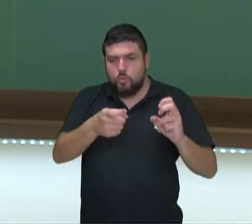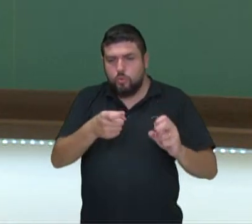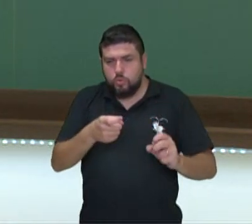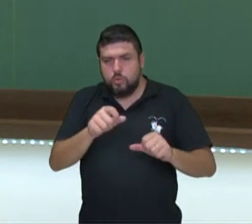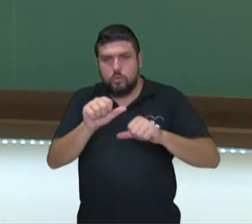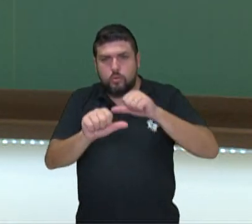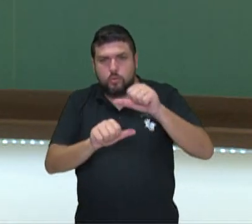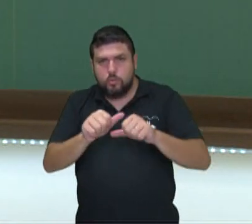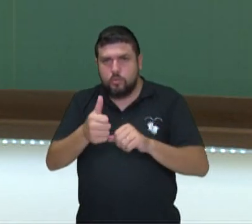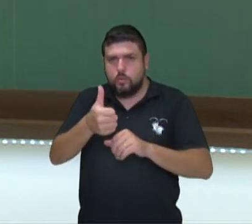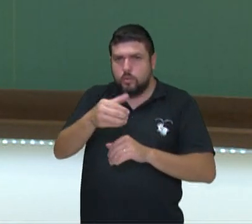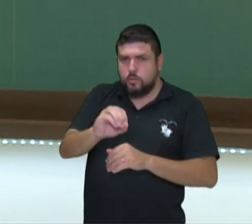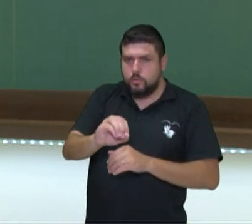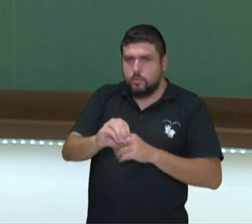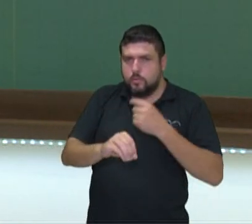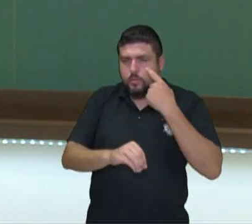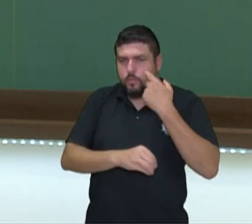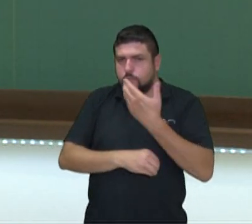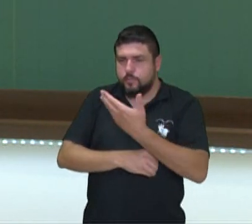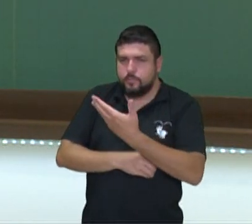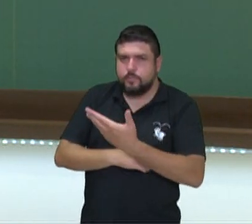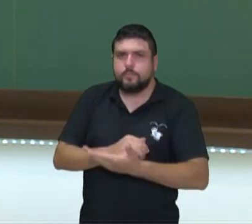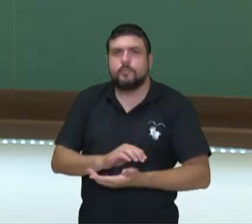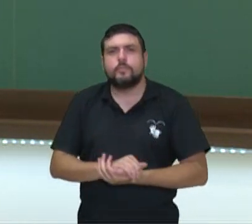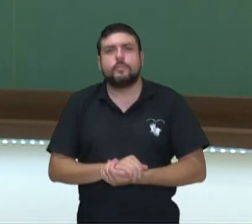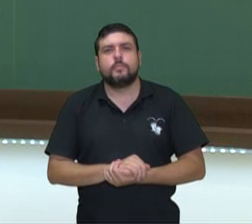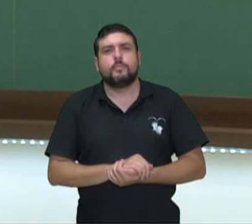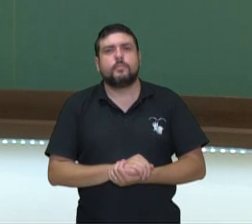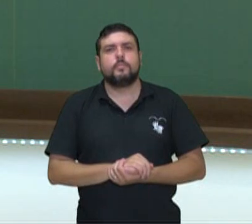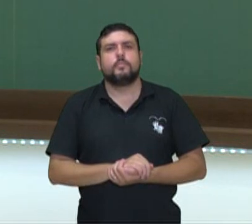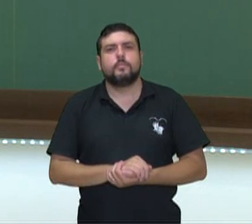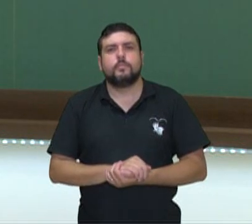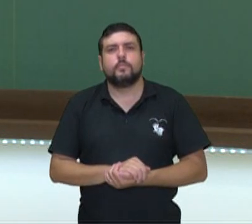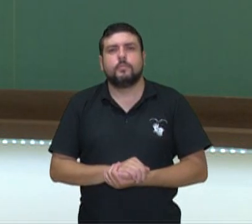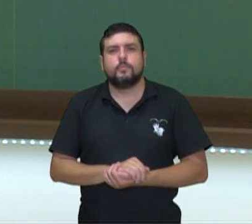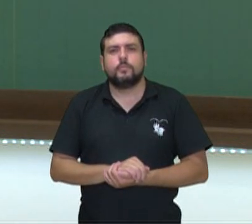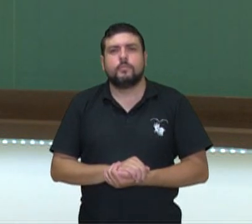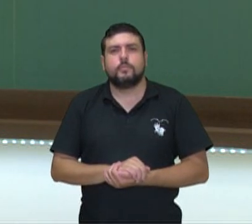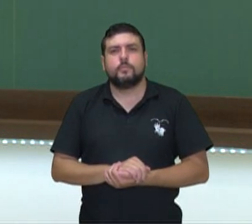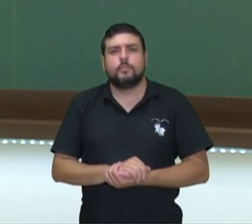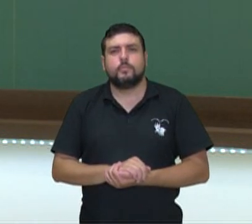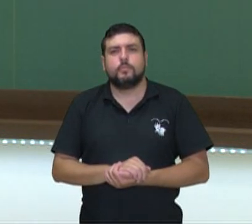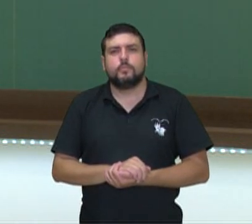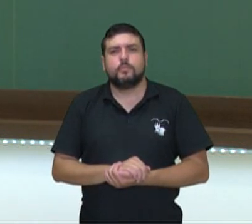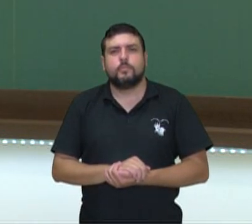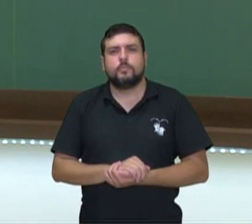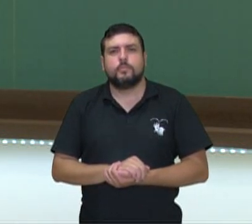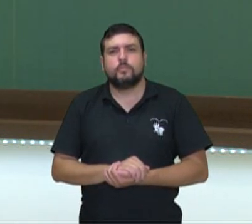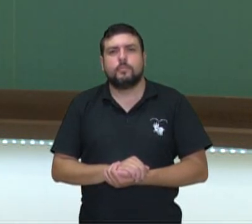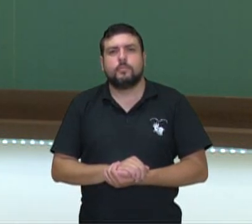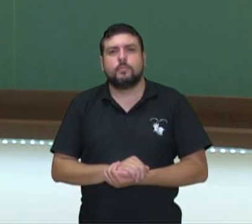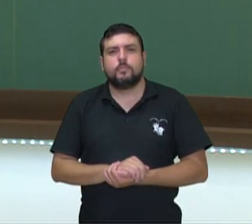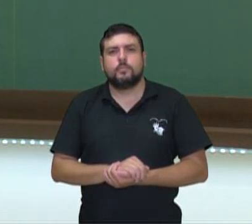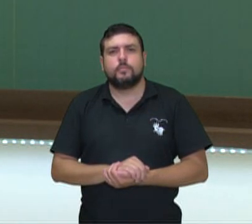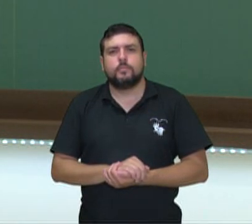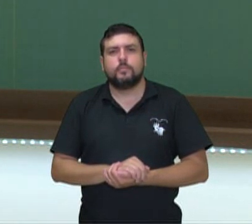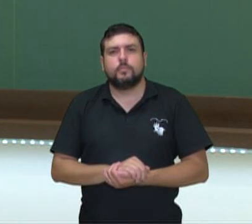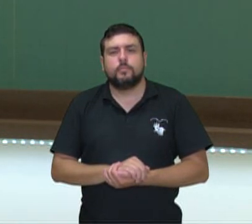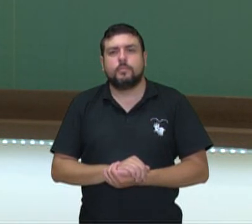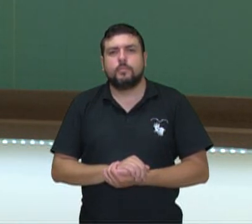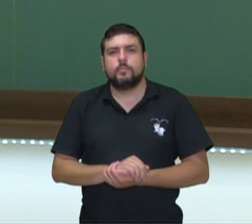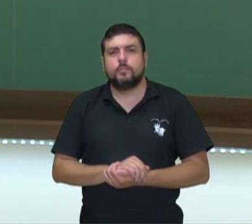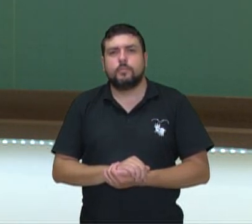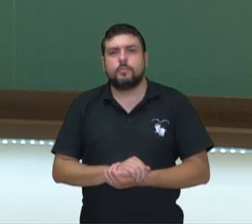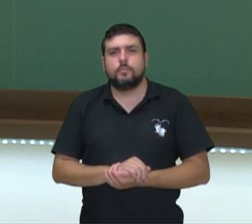quantidade produzida ali é 10, 50 menos 230, menos 180, prejuízo ainda.